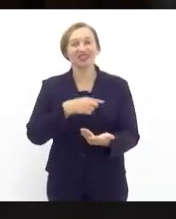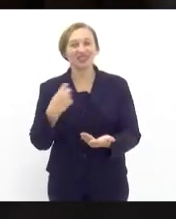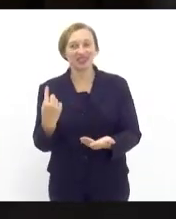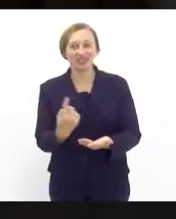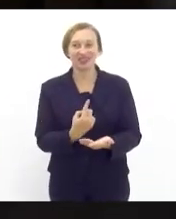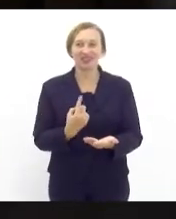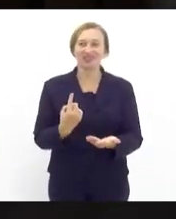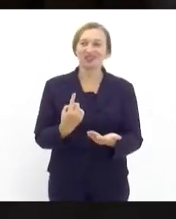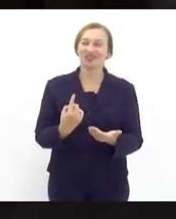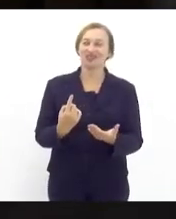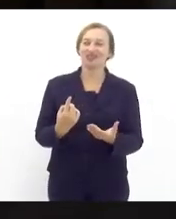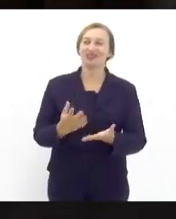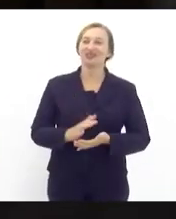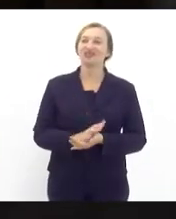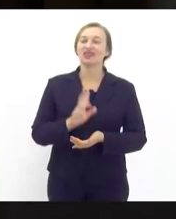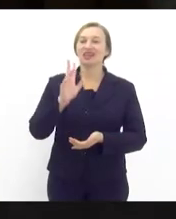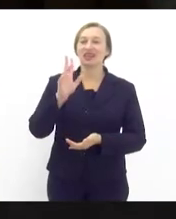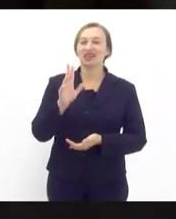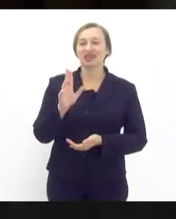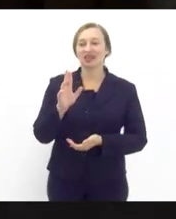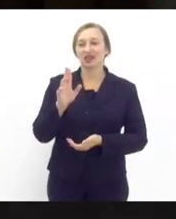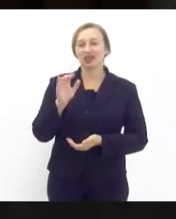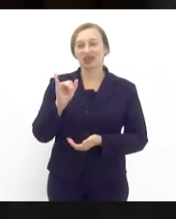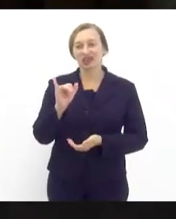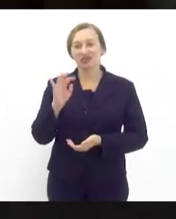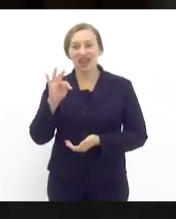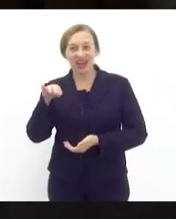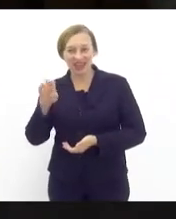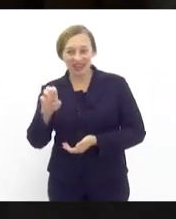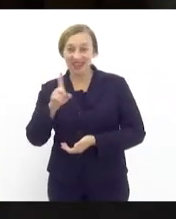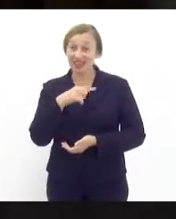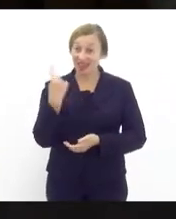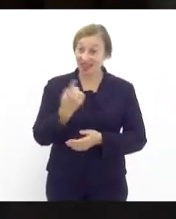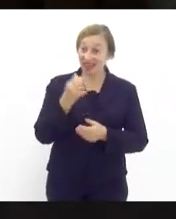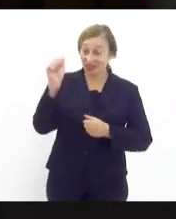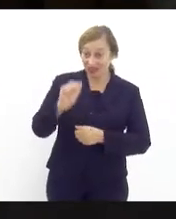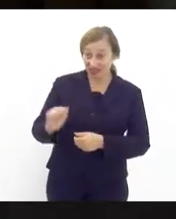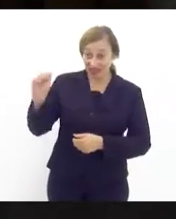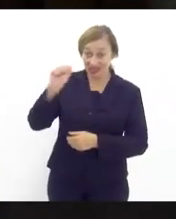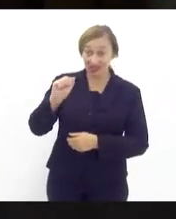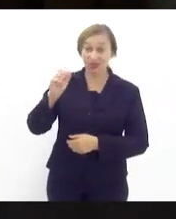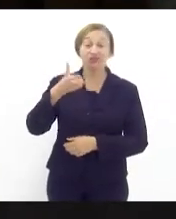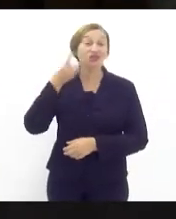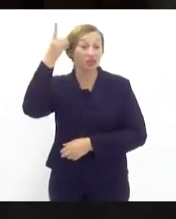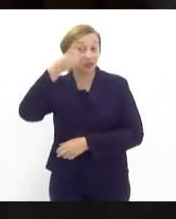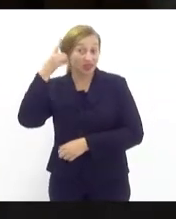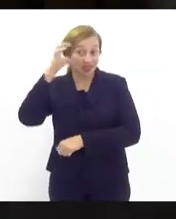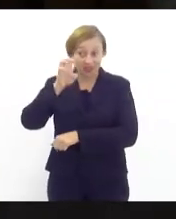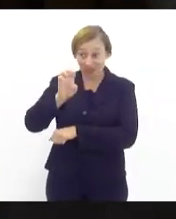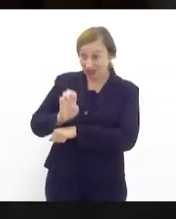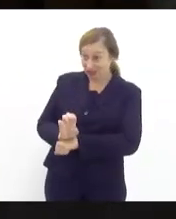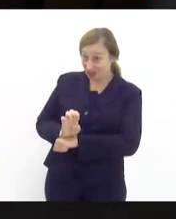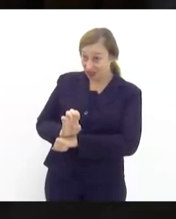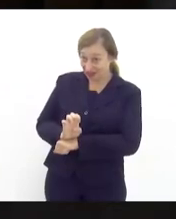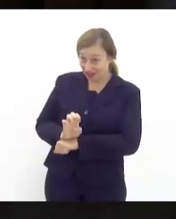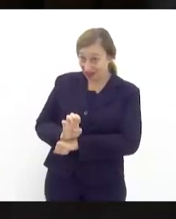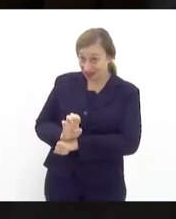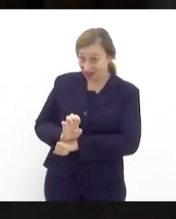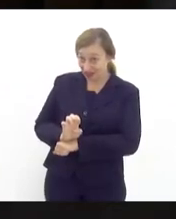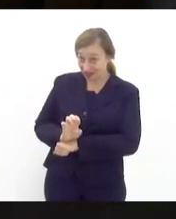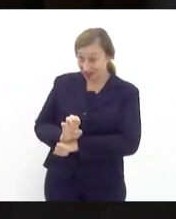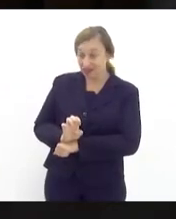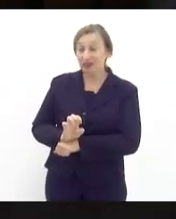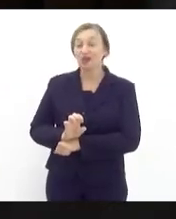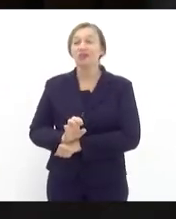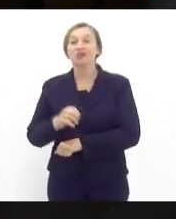entidade a unale que Associação dos deputados estaduais legisladores e legislativos